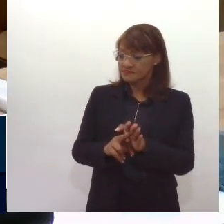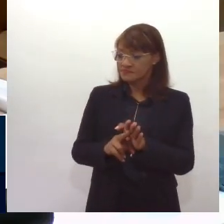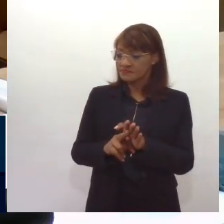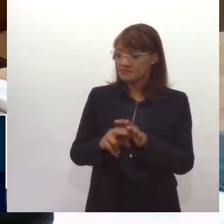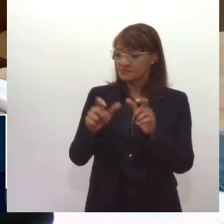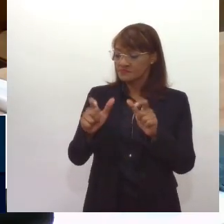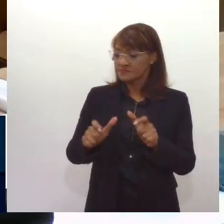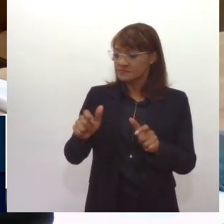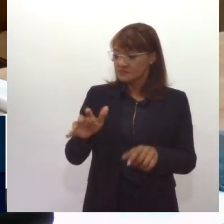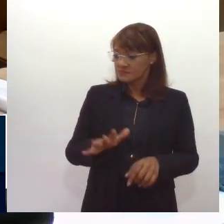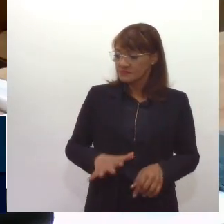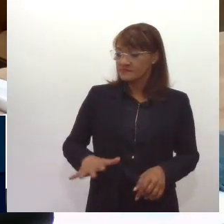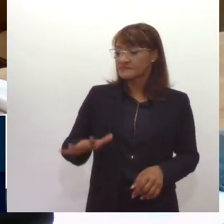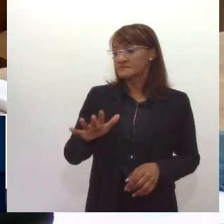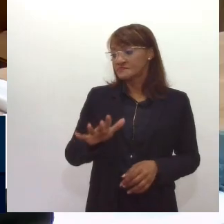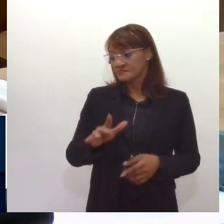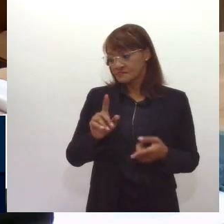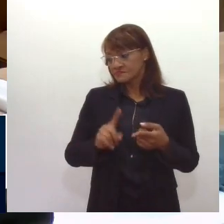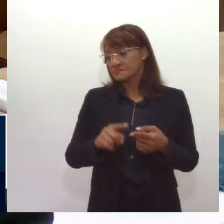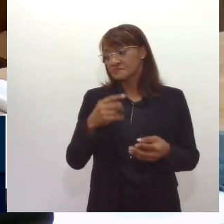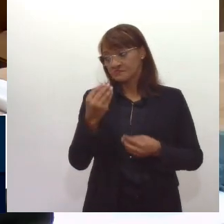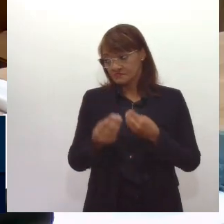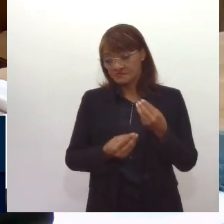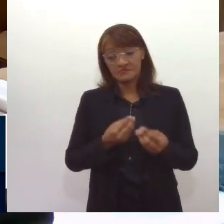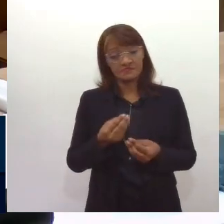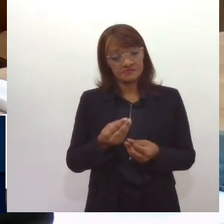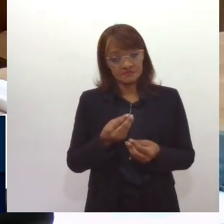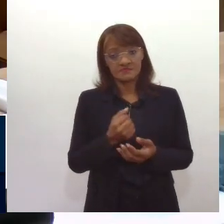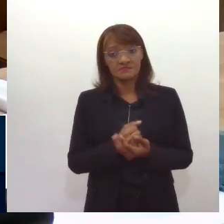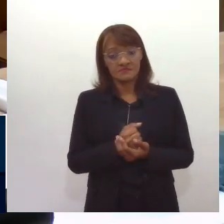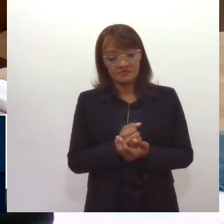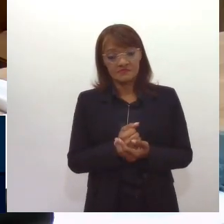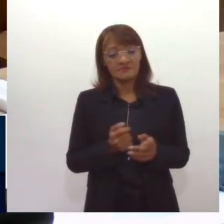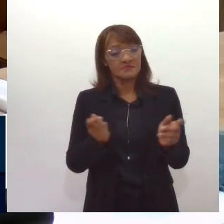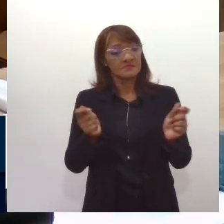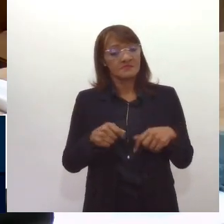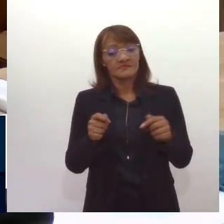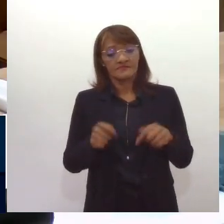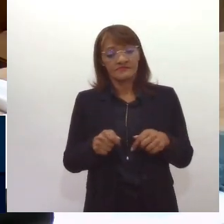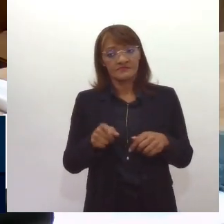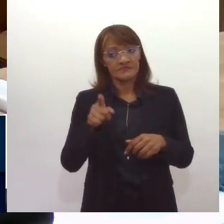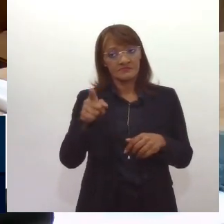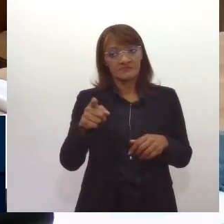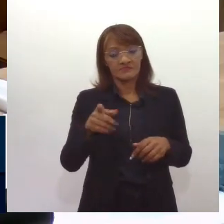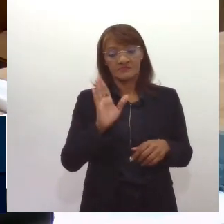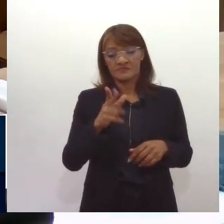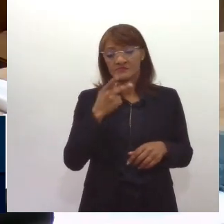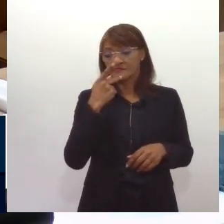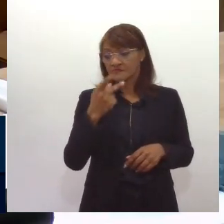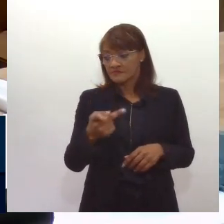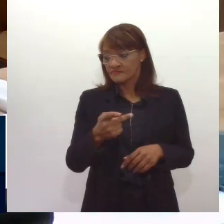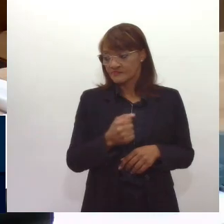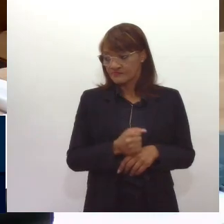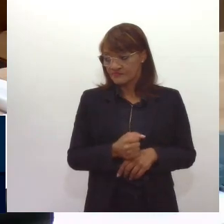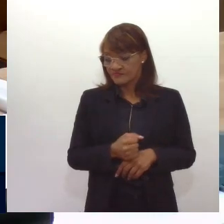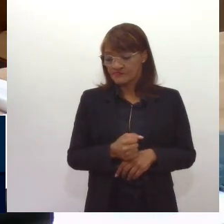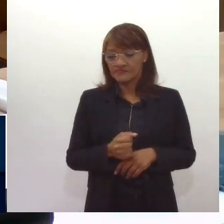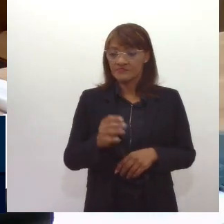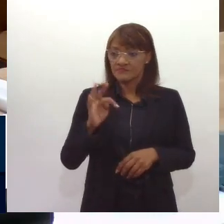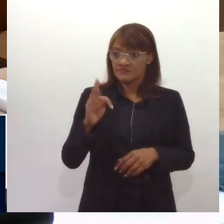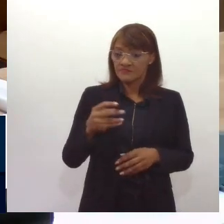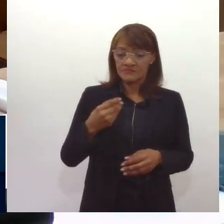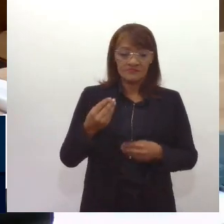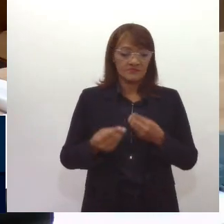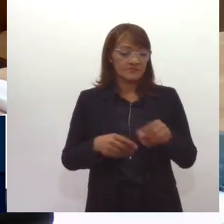gente poder, a partir disso, né, como o senhor já colocou, pensar num plebiscito, como também será